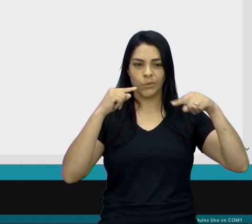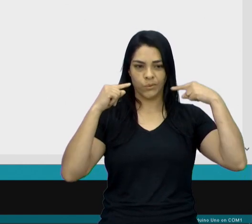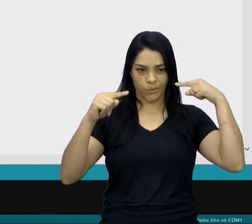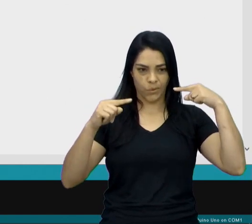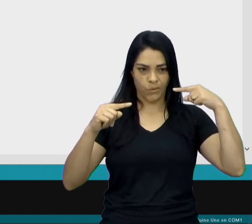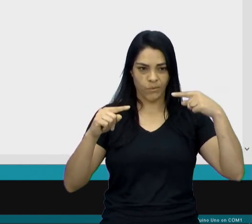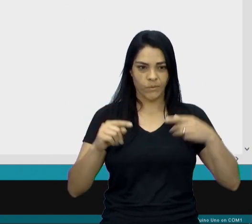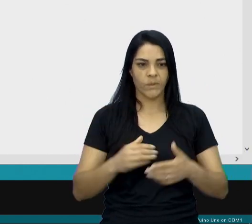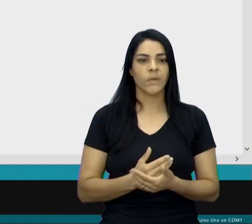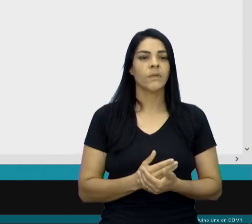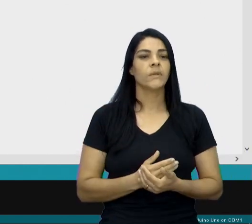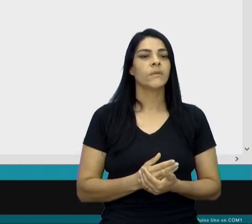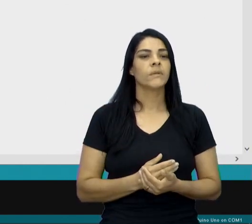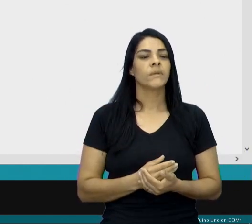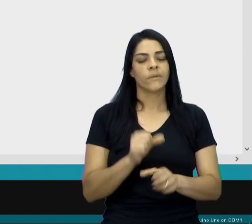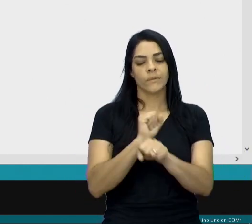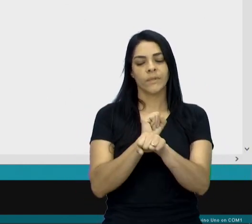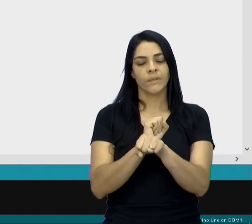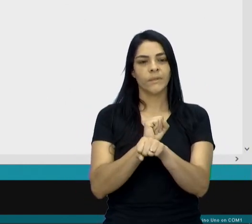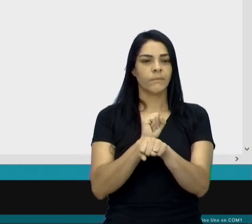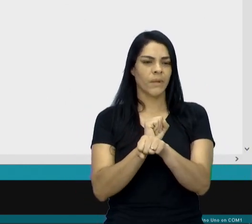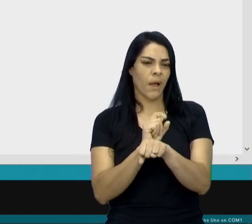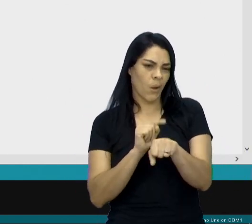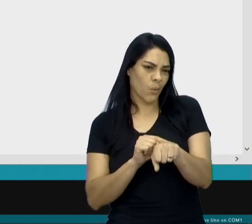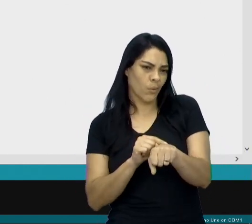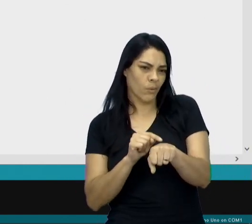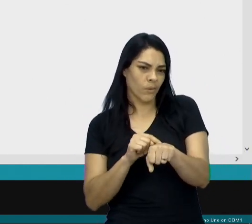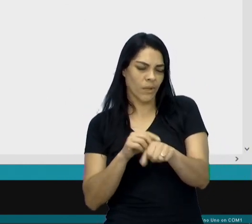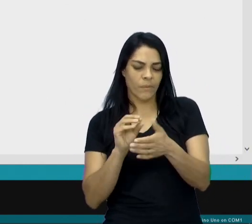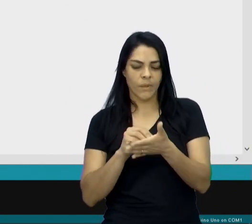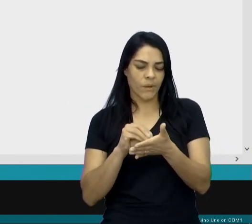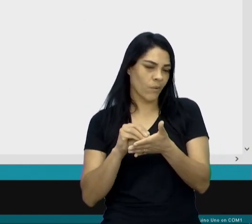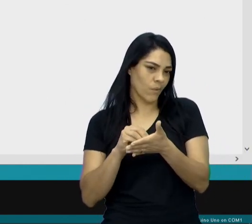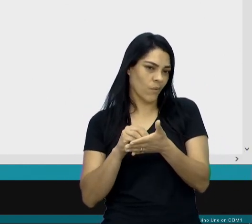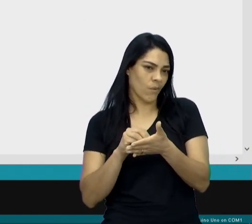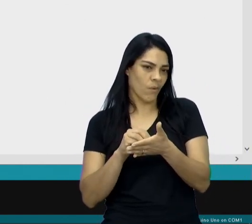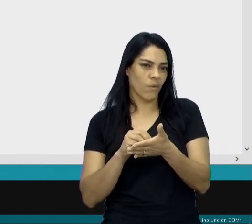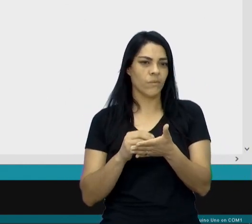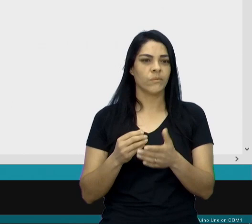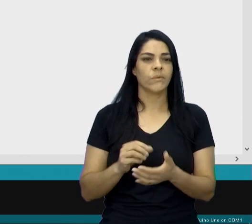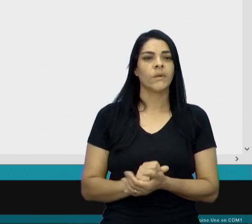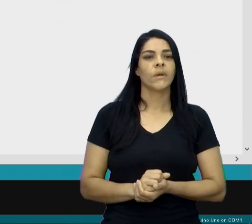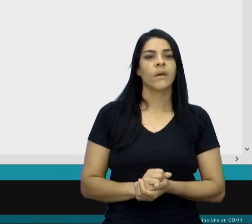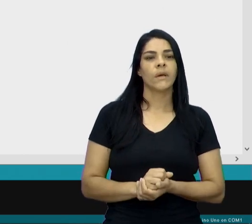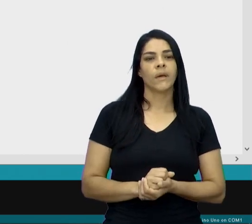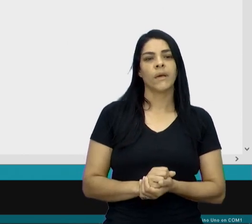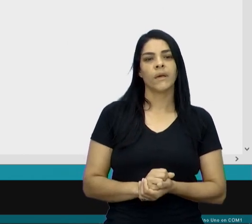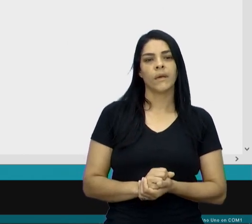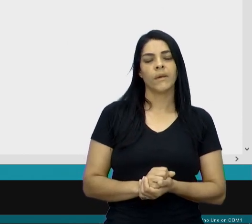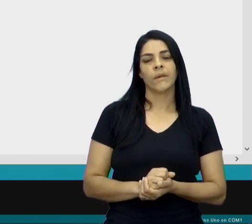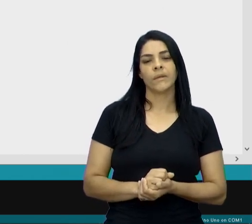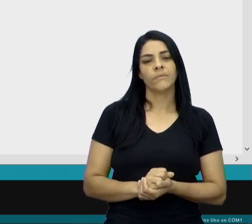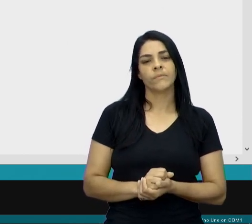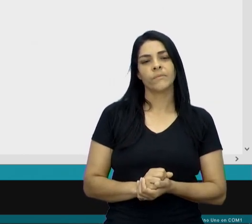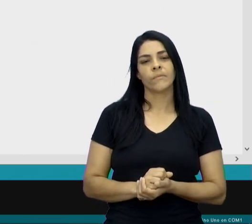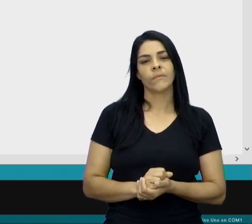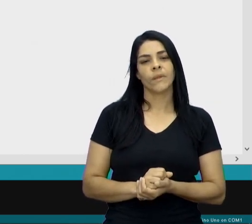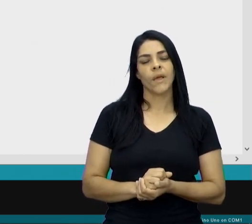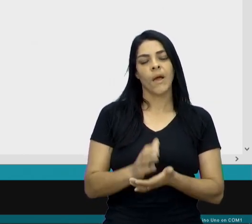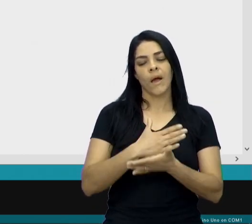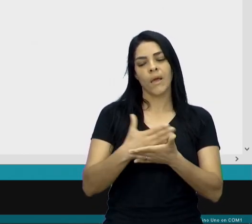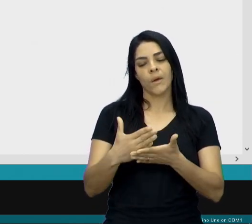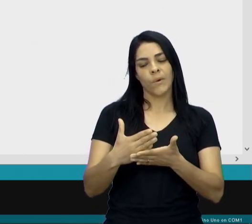você vai tocar esse som e esperar aí um tempo, que eu coloquei aqui 500 milissegundos. E aí começa a rodada. Então